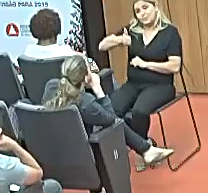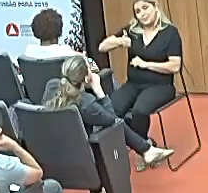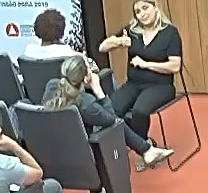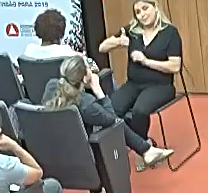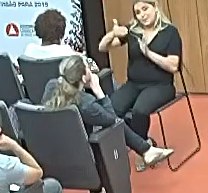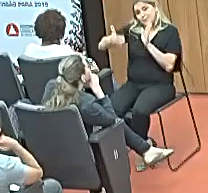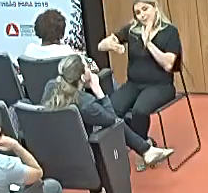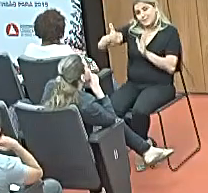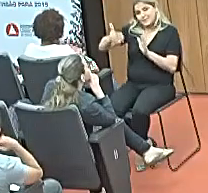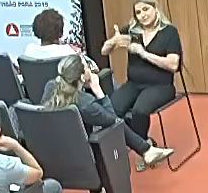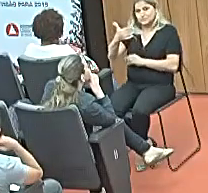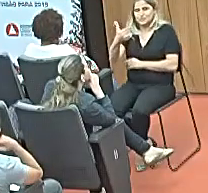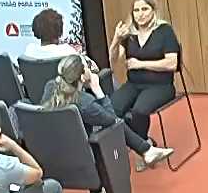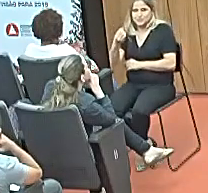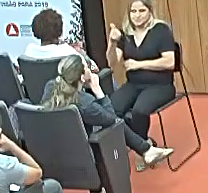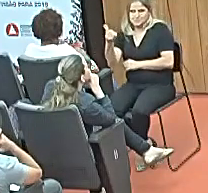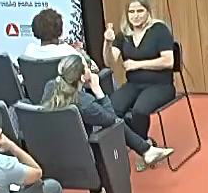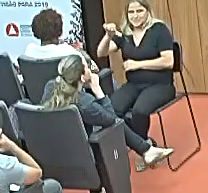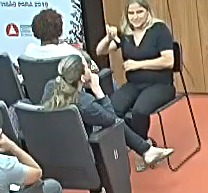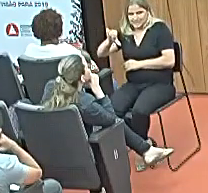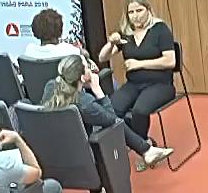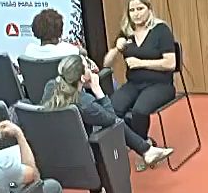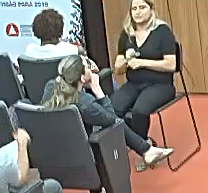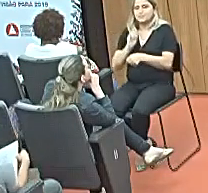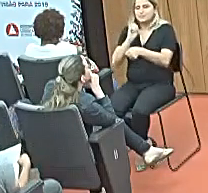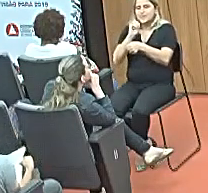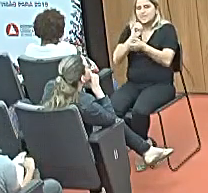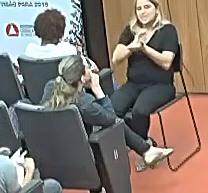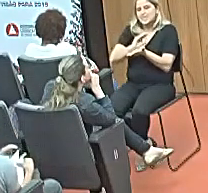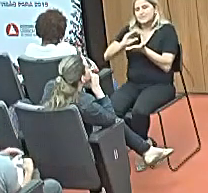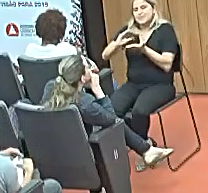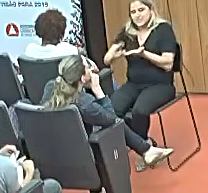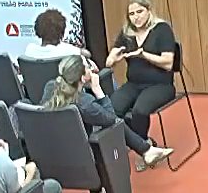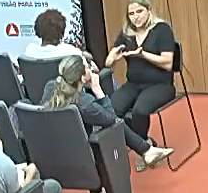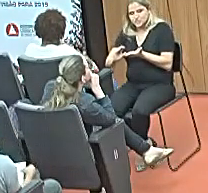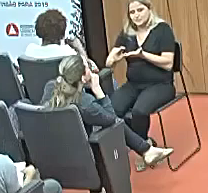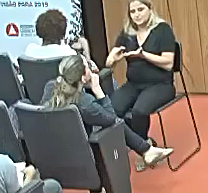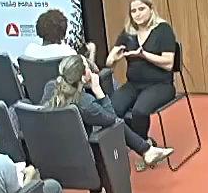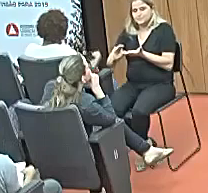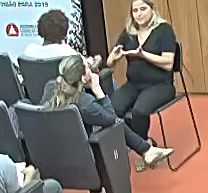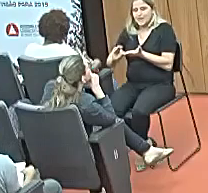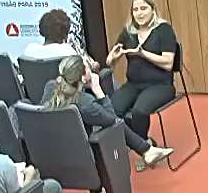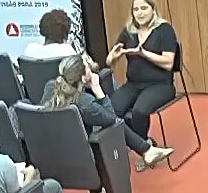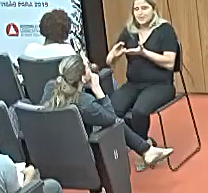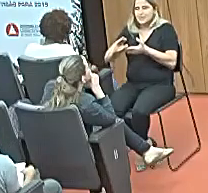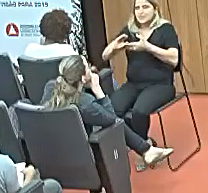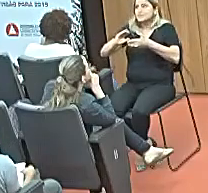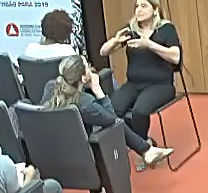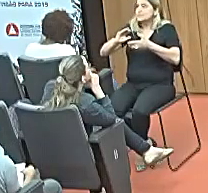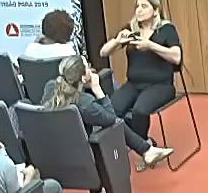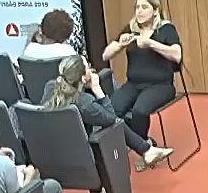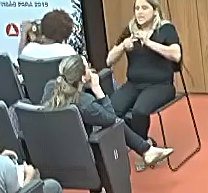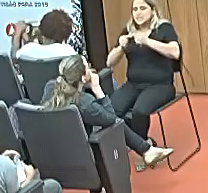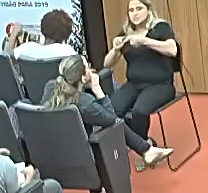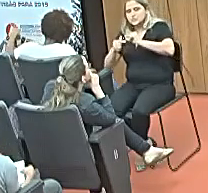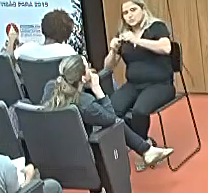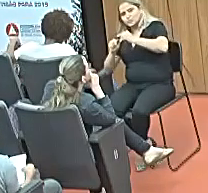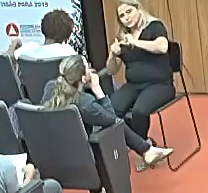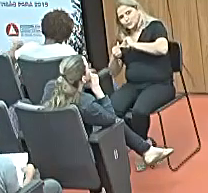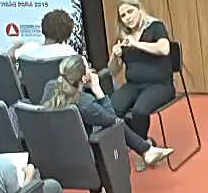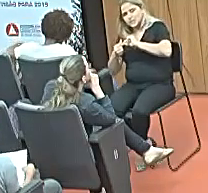2016 9 investir na 5º investir na infraestrutura de transporte